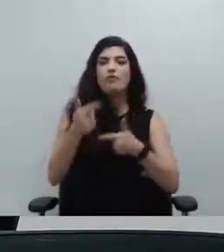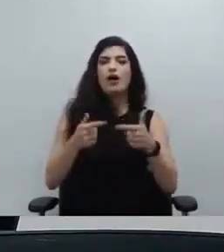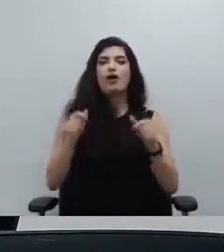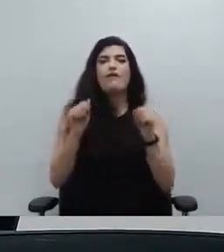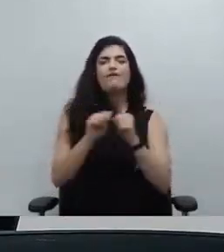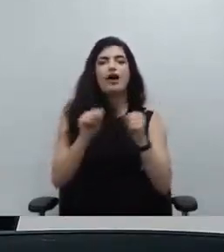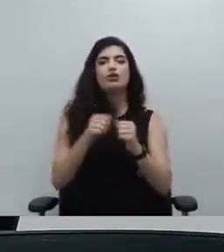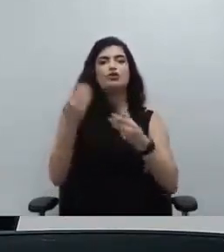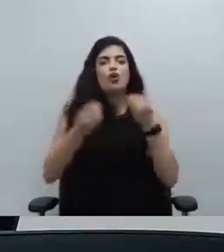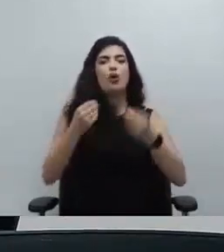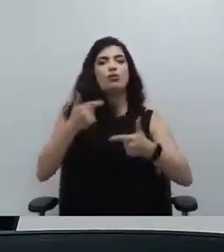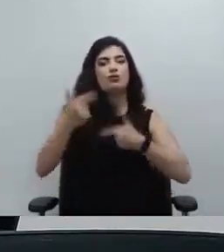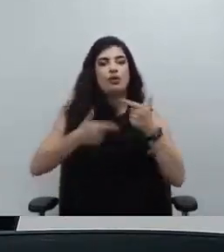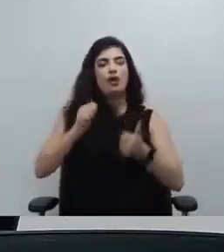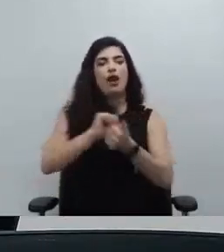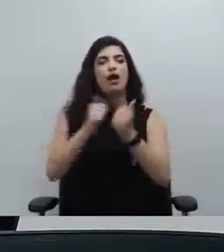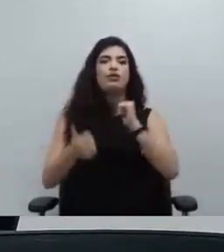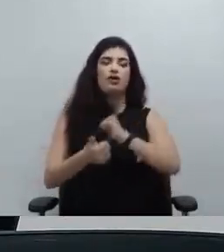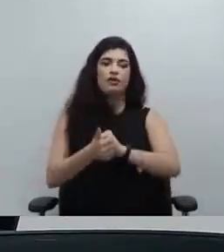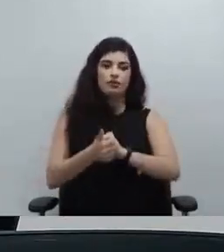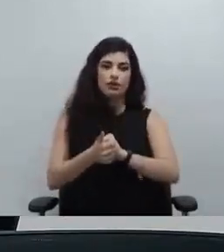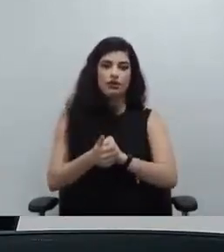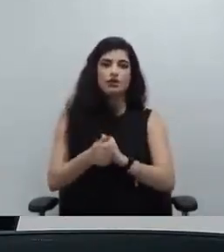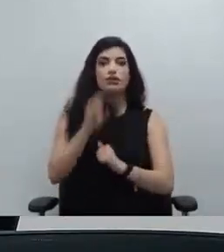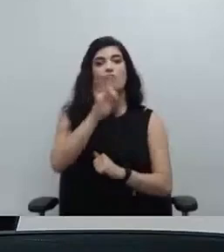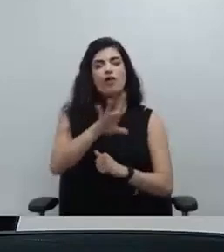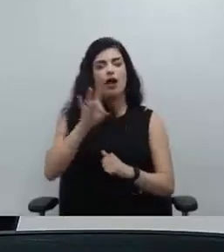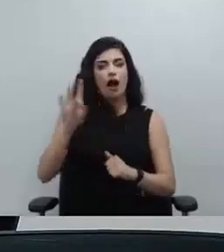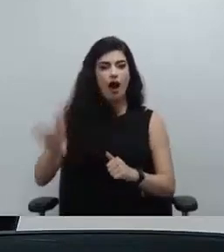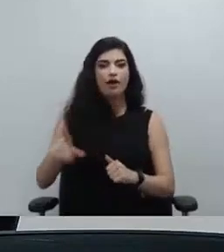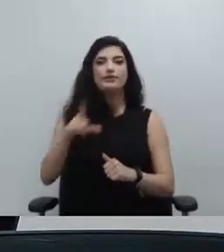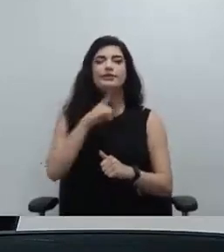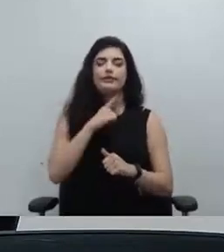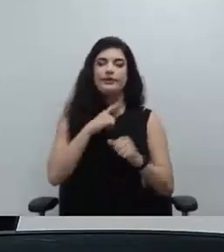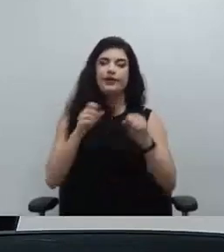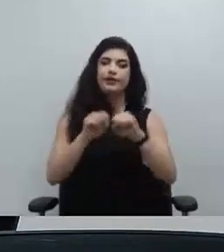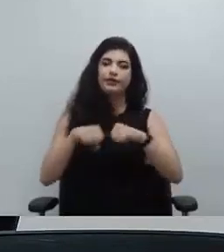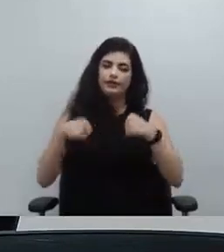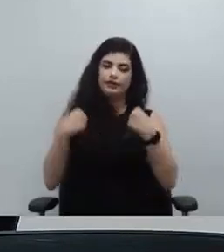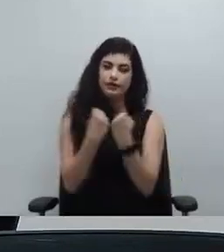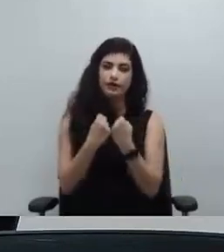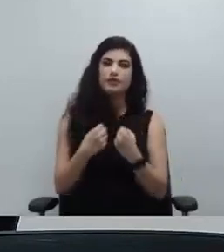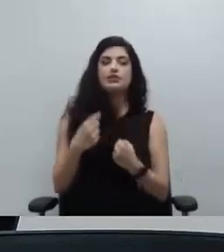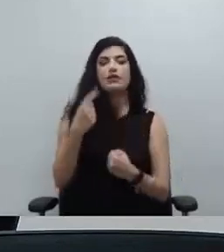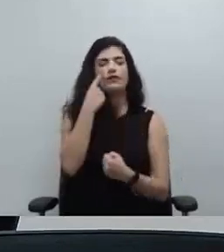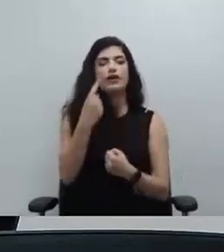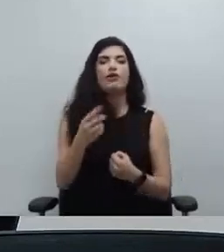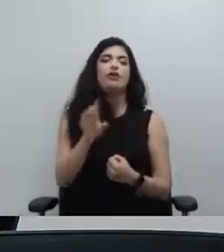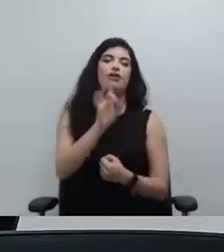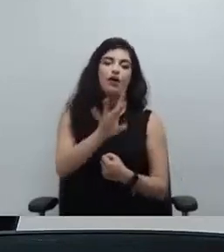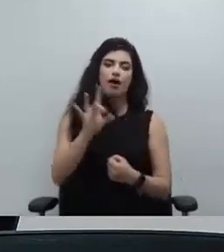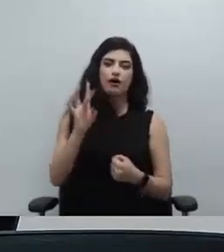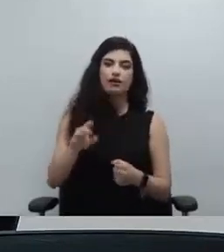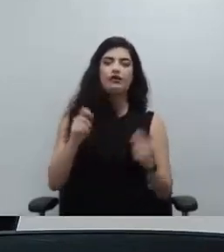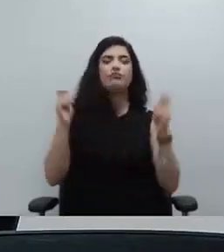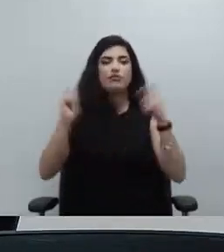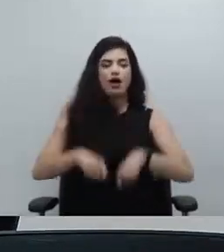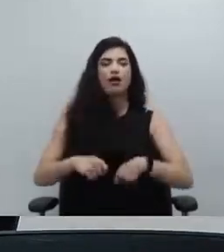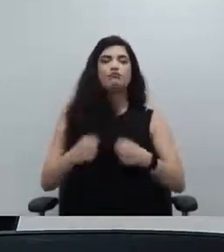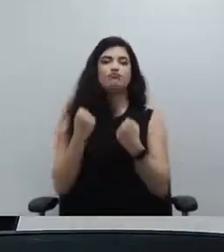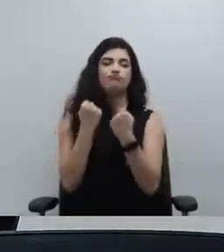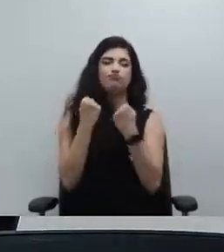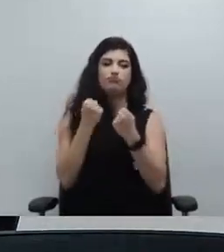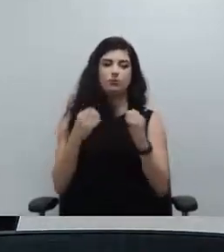para as contribuições e adaptações oriundas de cada unidade da Defensoria, apontando como cada unidade pode potencializar